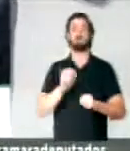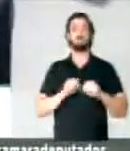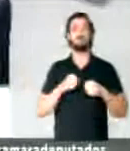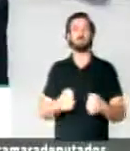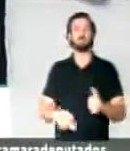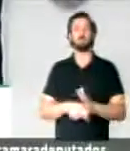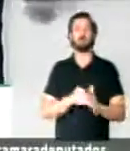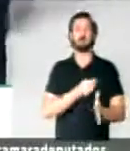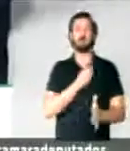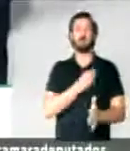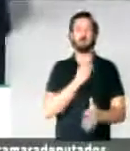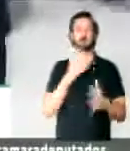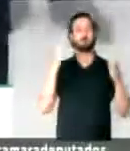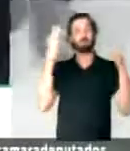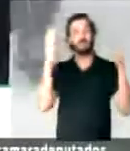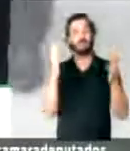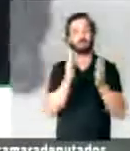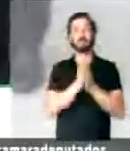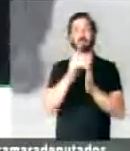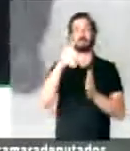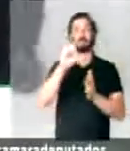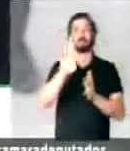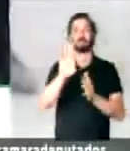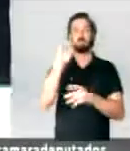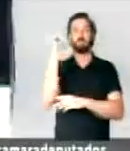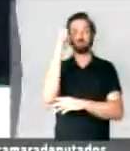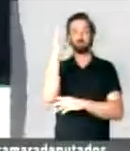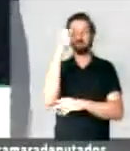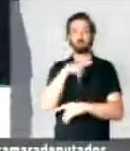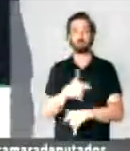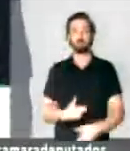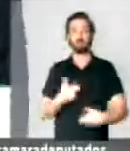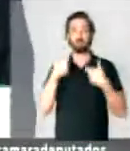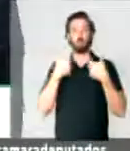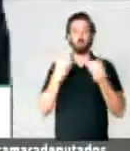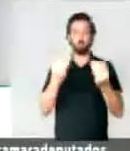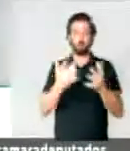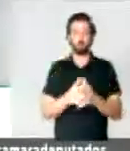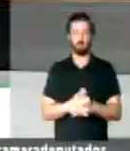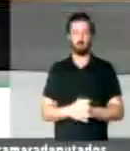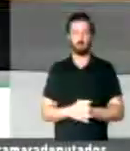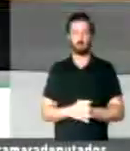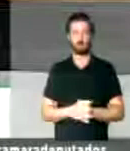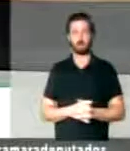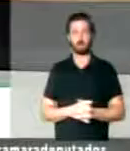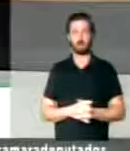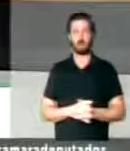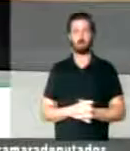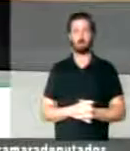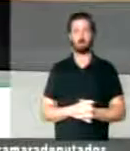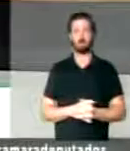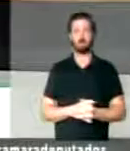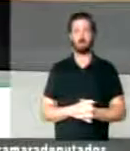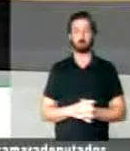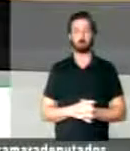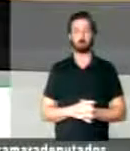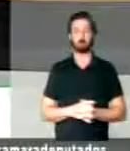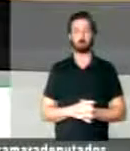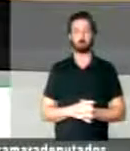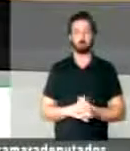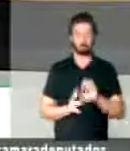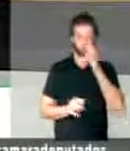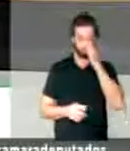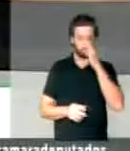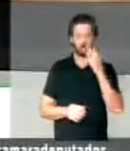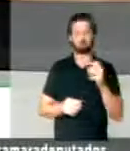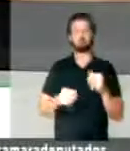da vida nacional. Parabéns, PSB do Rio Grande do Sul tem orgulho da sua atuação. Deputado Lúcio. Deputado Heitor, parabenizar a